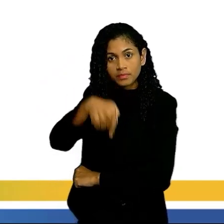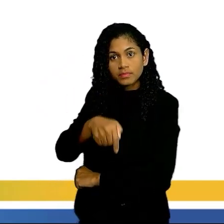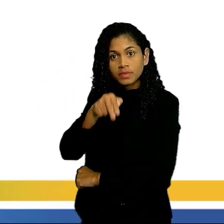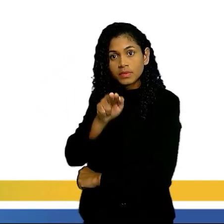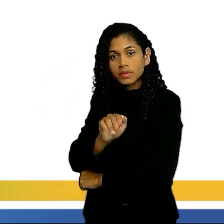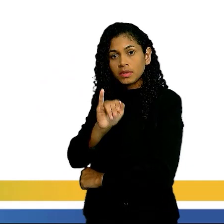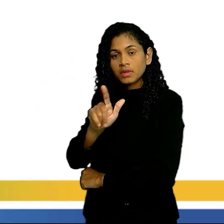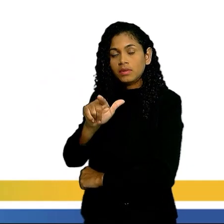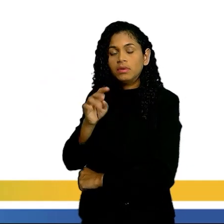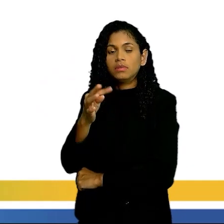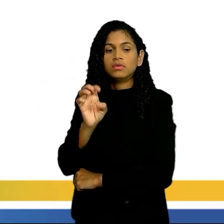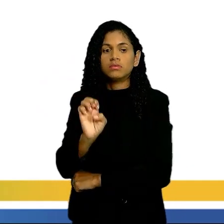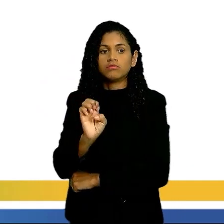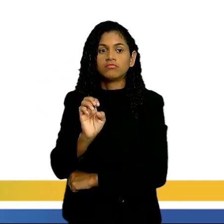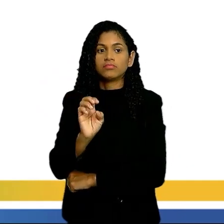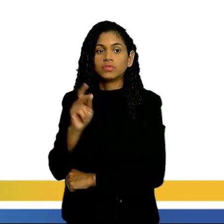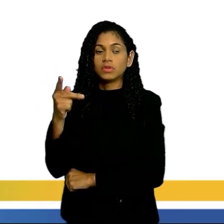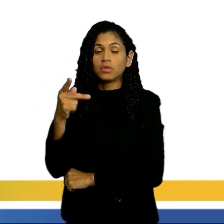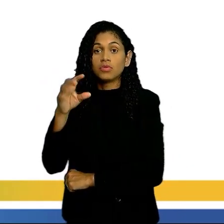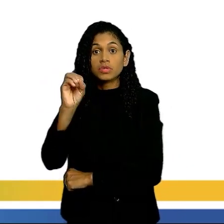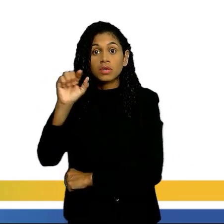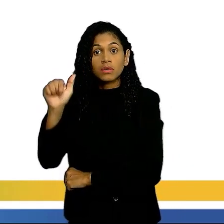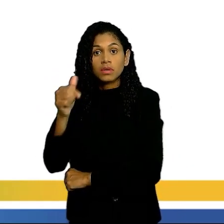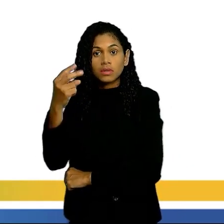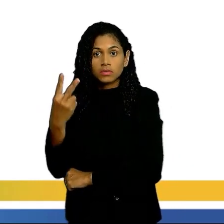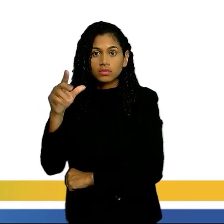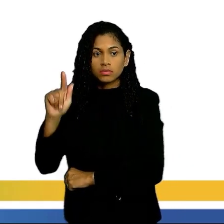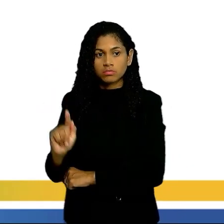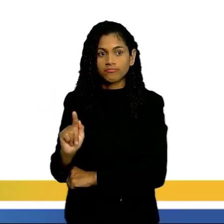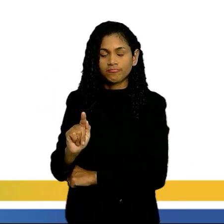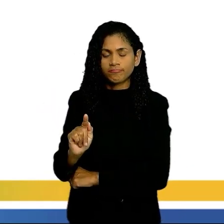quanto? 0,2 gramas.